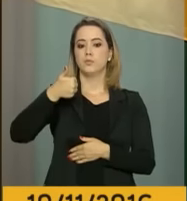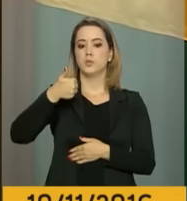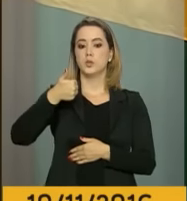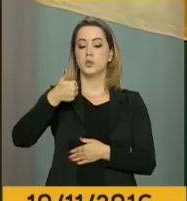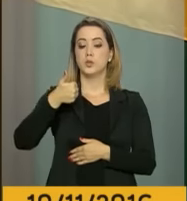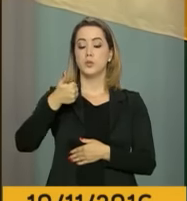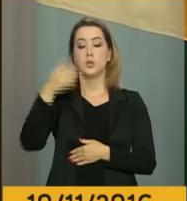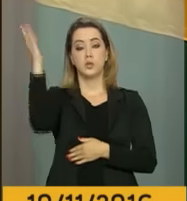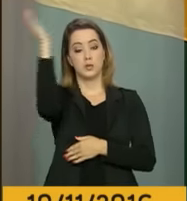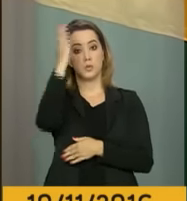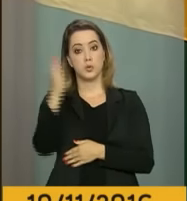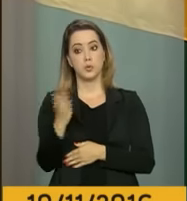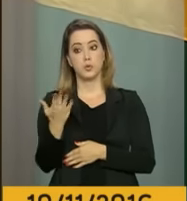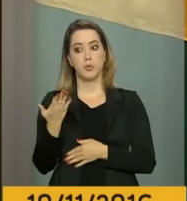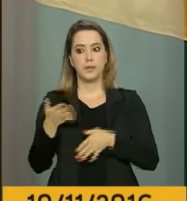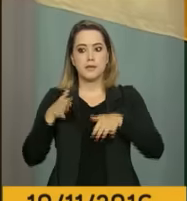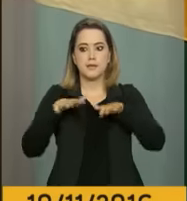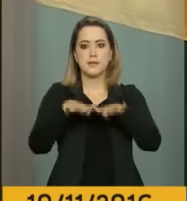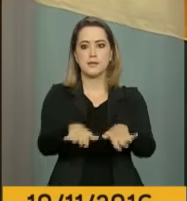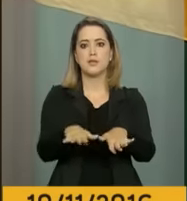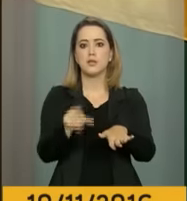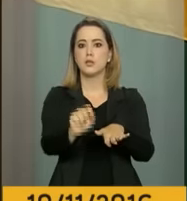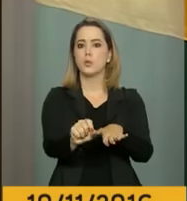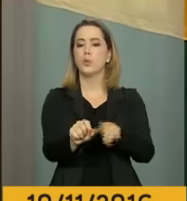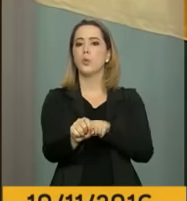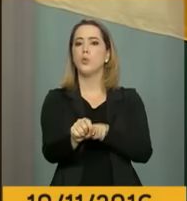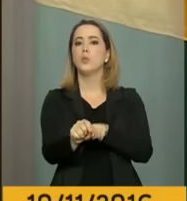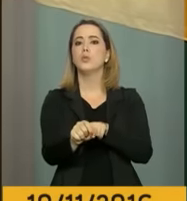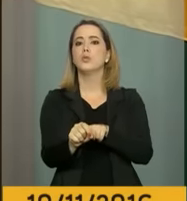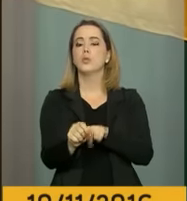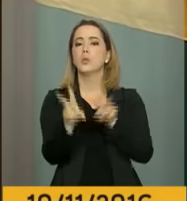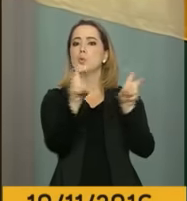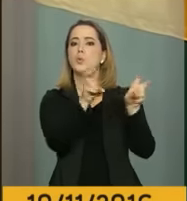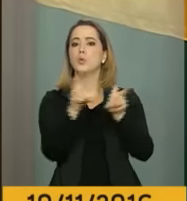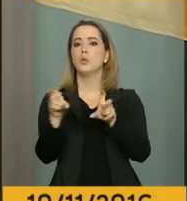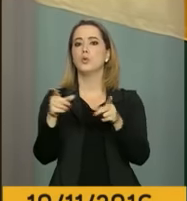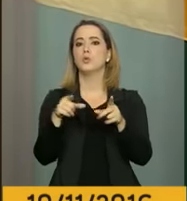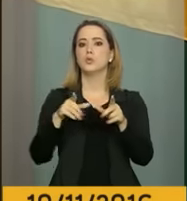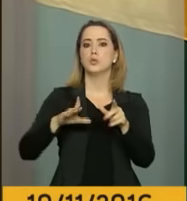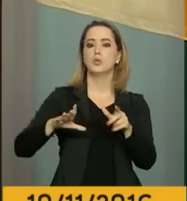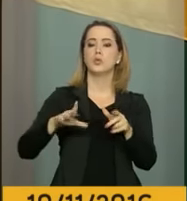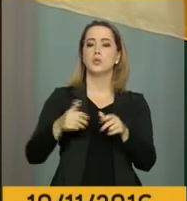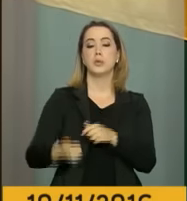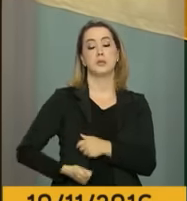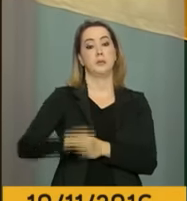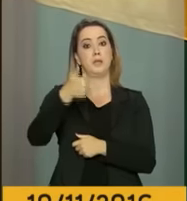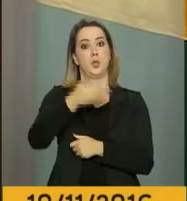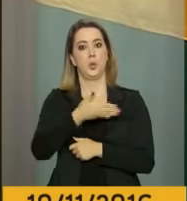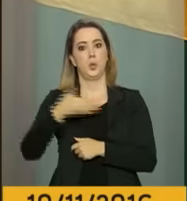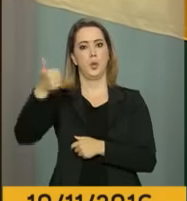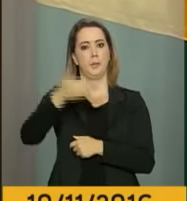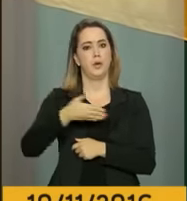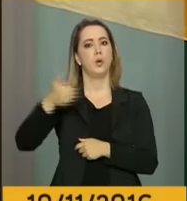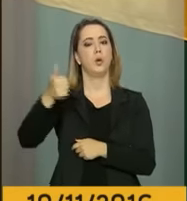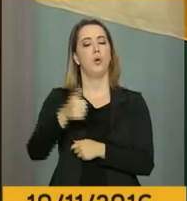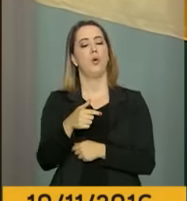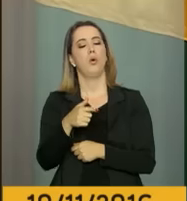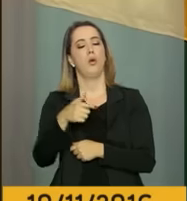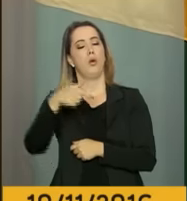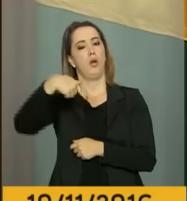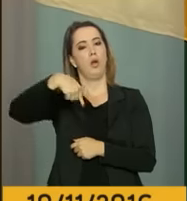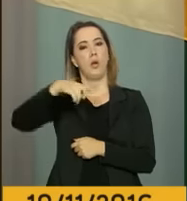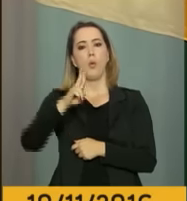do Brasil nas chamadas cadeias globais de qualidade. É difícil, aliás,